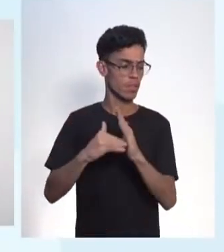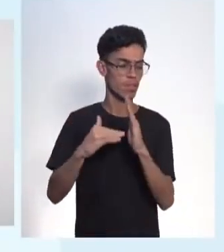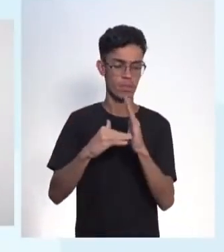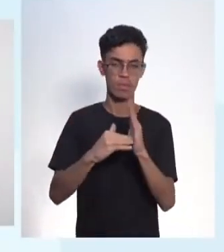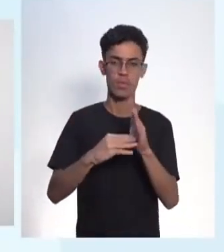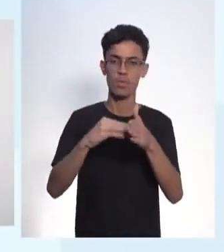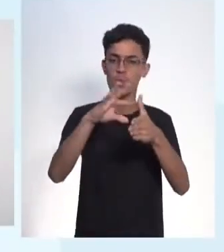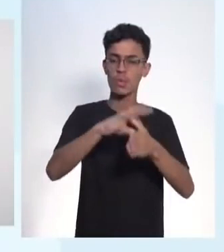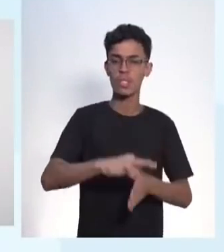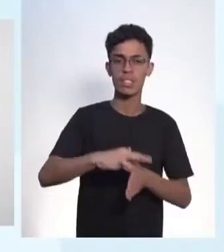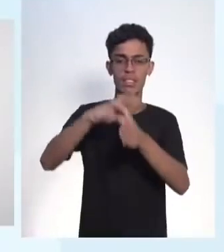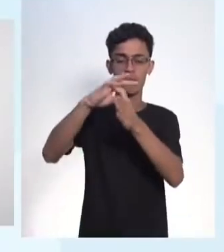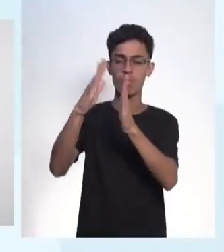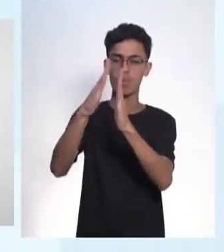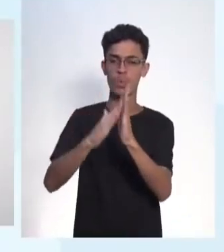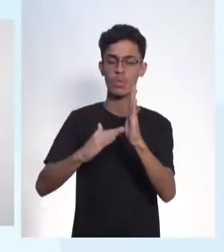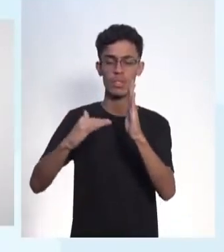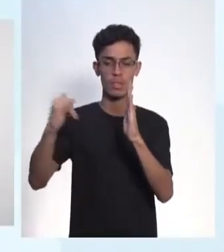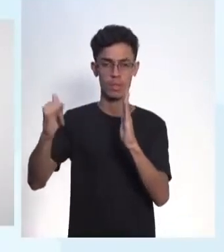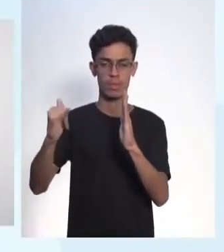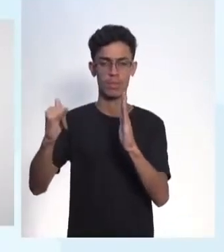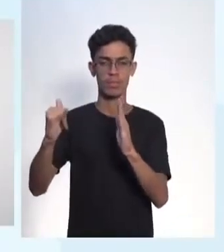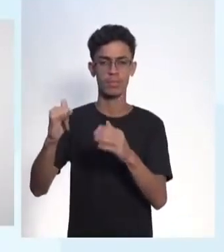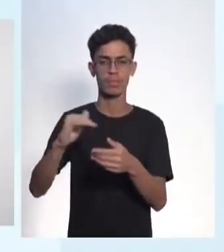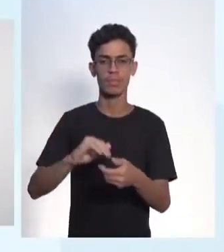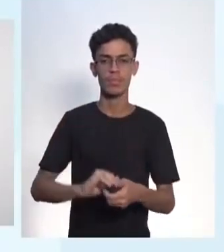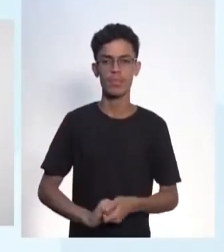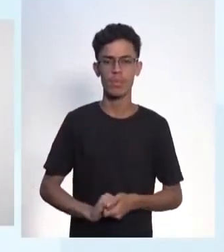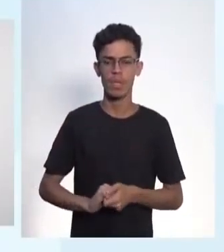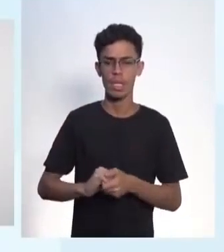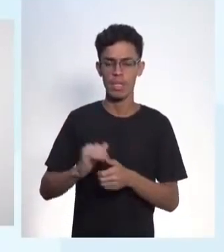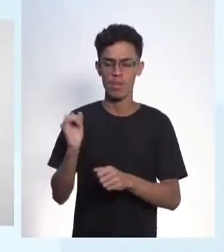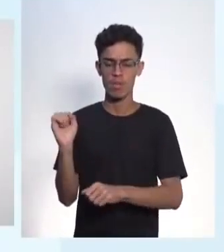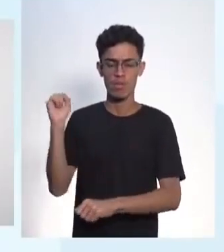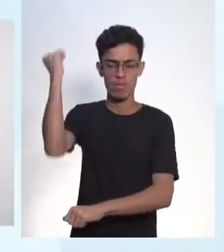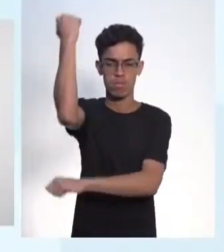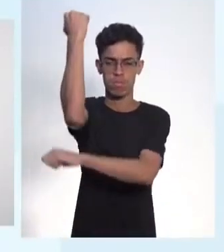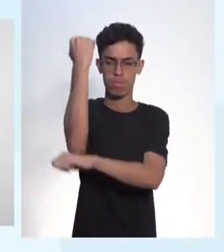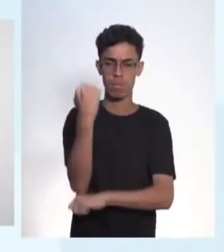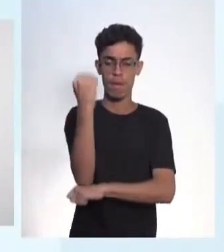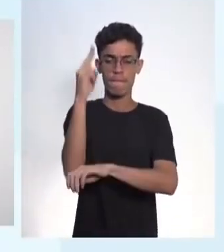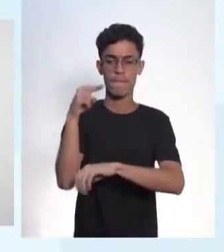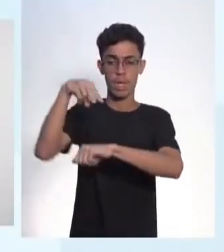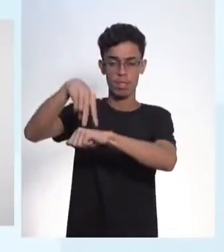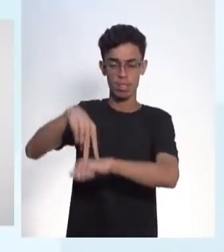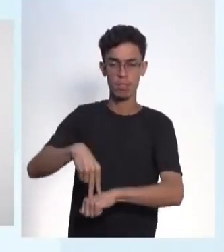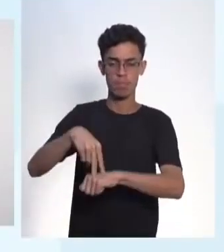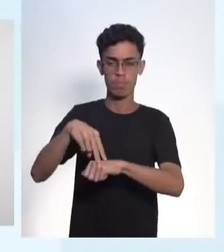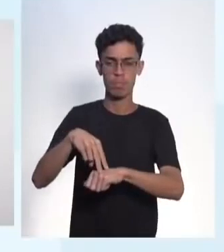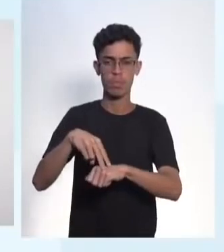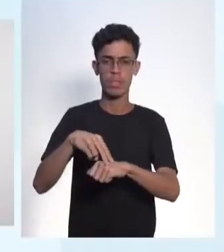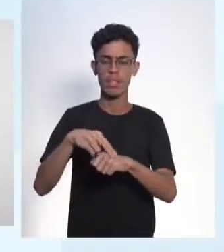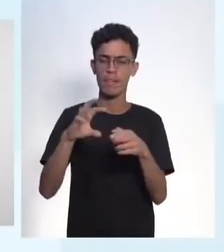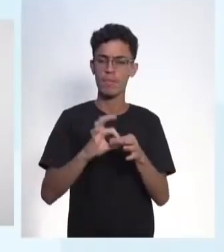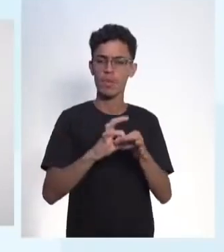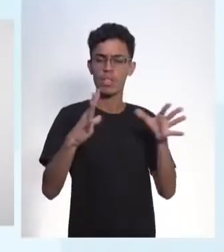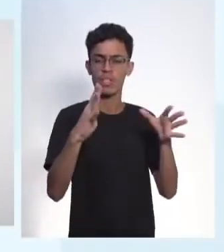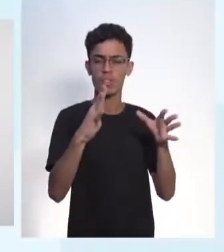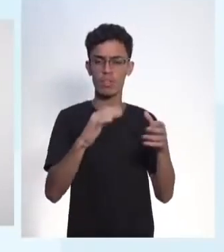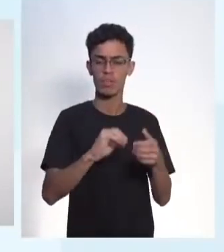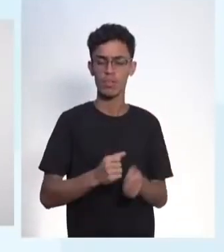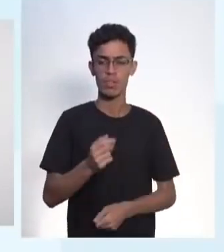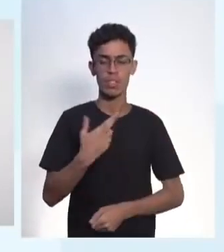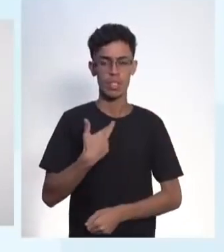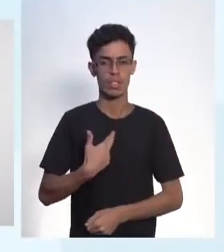Quilombo dos Palmares. Sua resistência contra a escravidão e a luta pela liberdade de culto e religião o